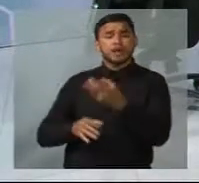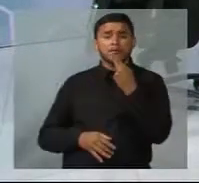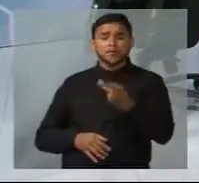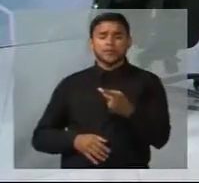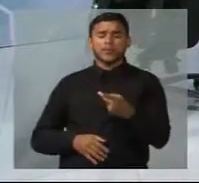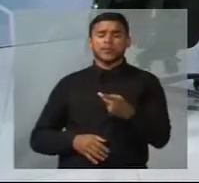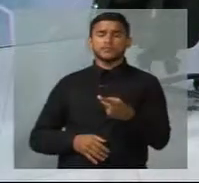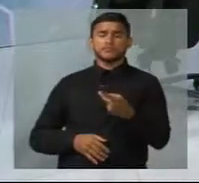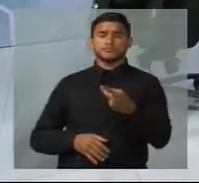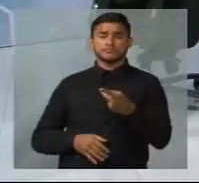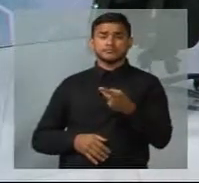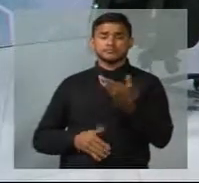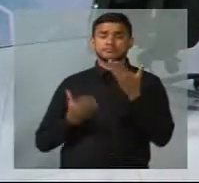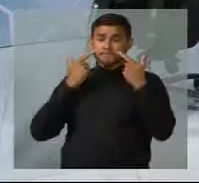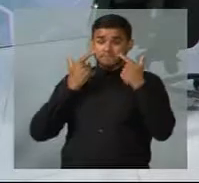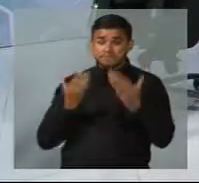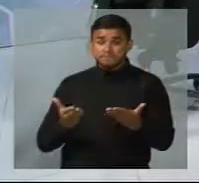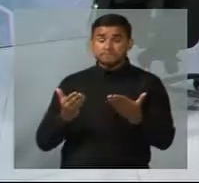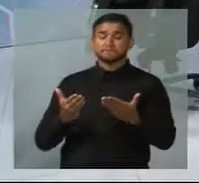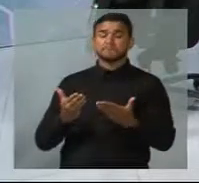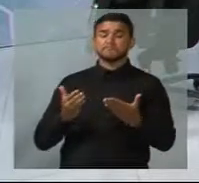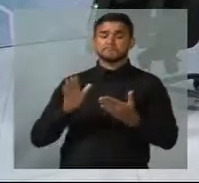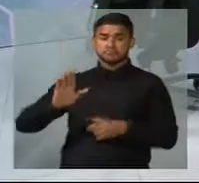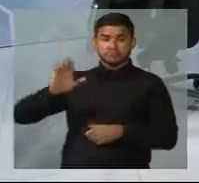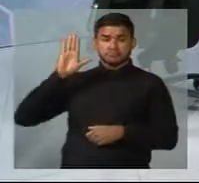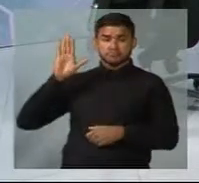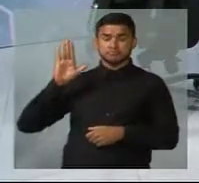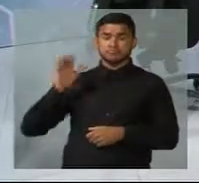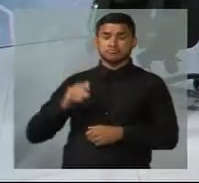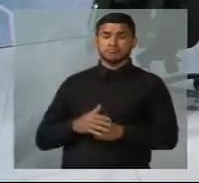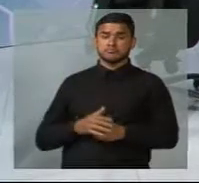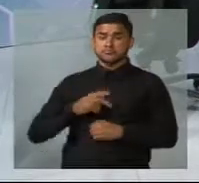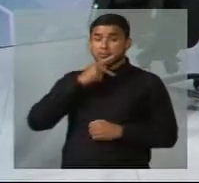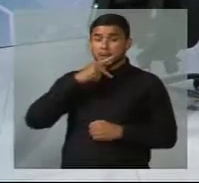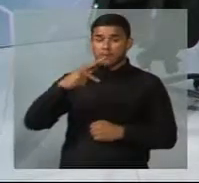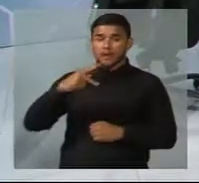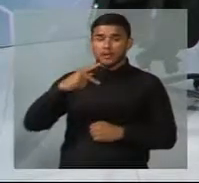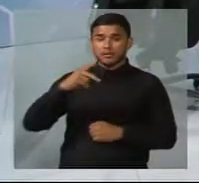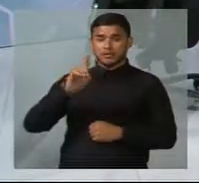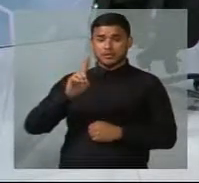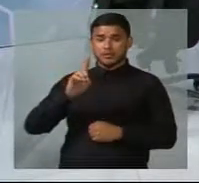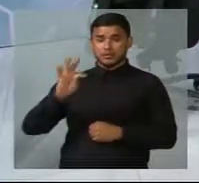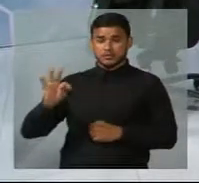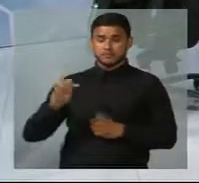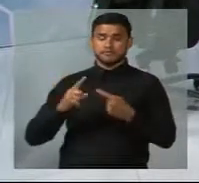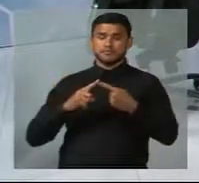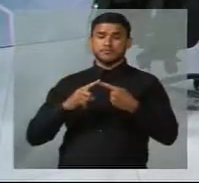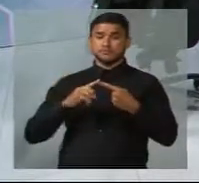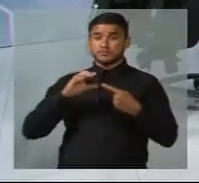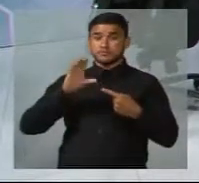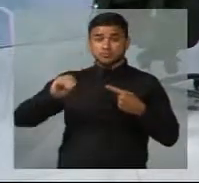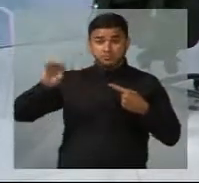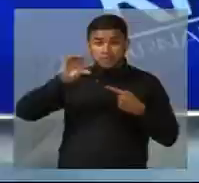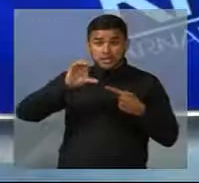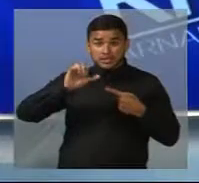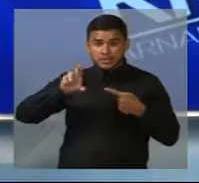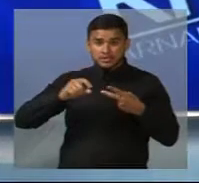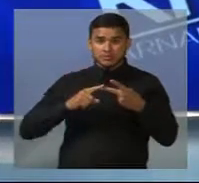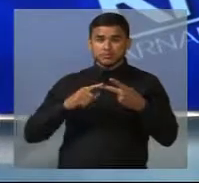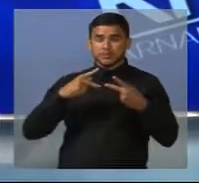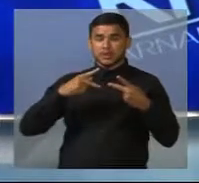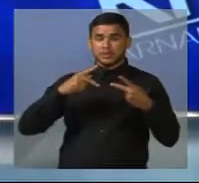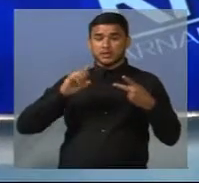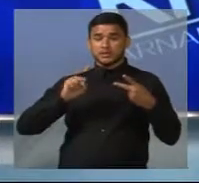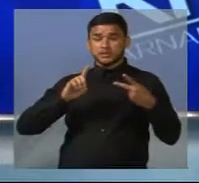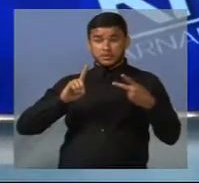tem hoje, candidatura mesmo do ponto de vista objetivo, você tem pelo PDT o ex-governador Ciro Gomes, pelo PSDB o